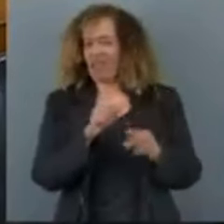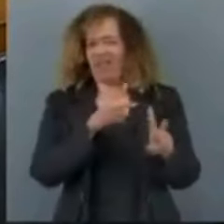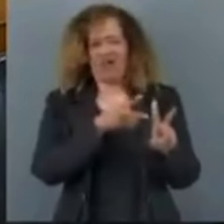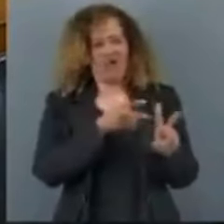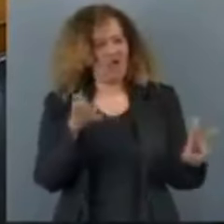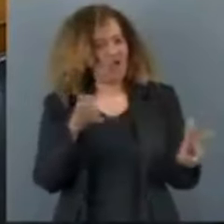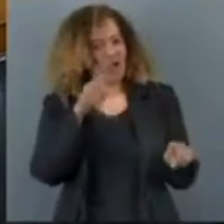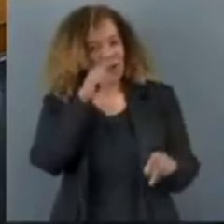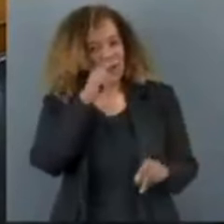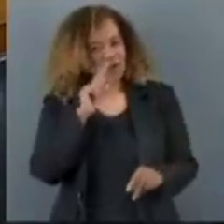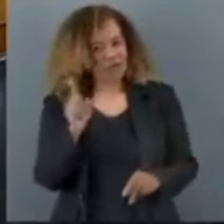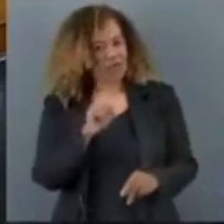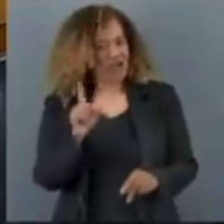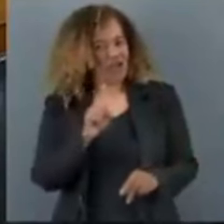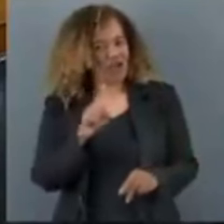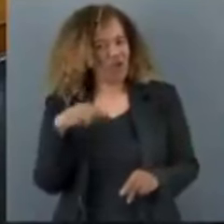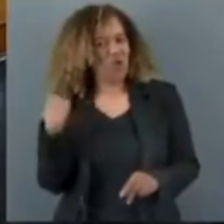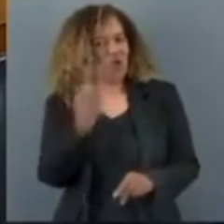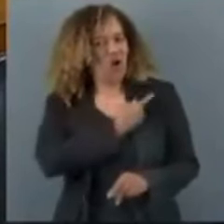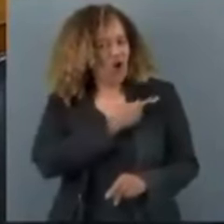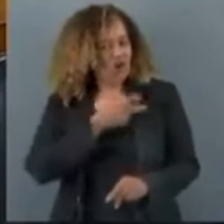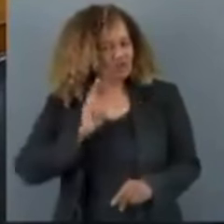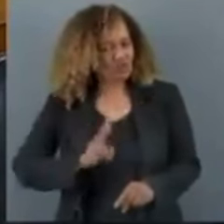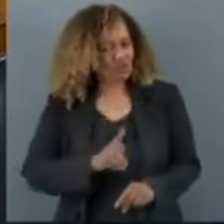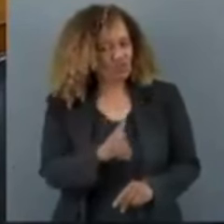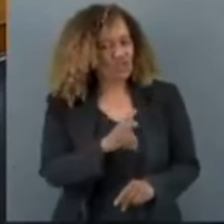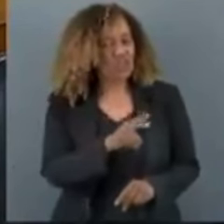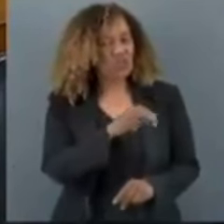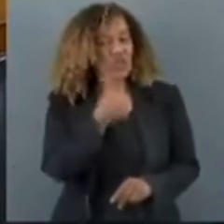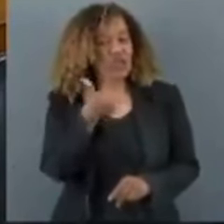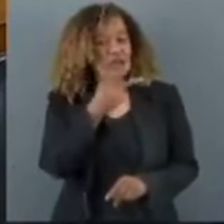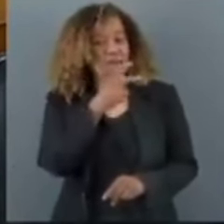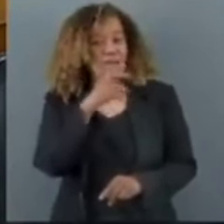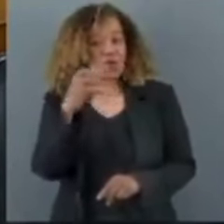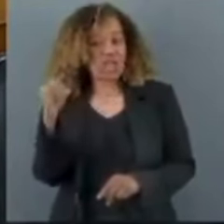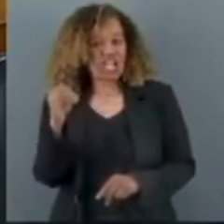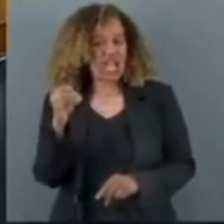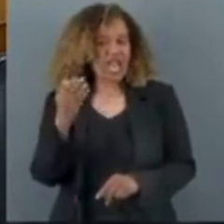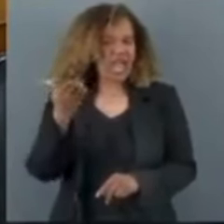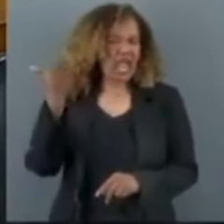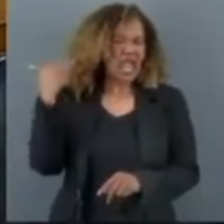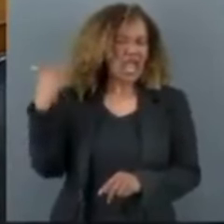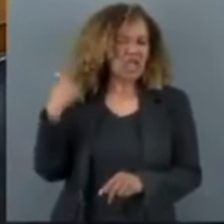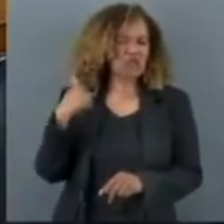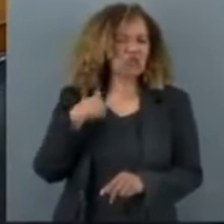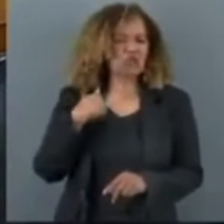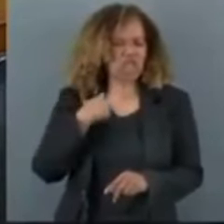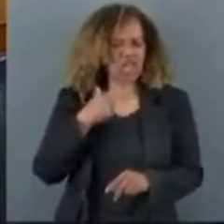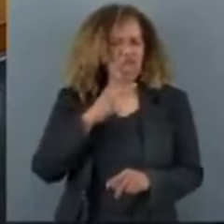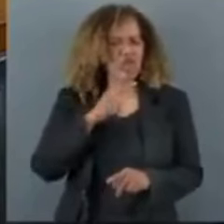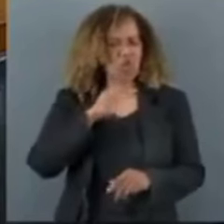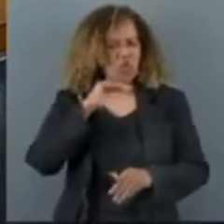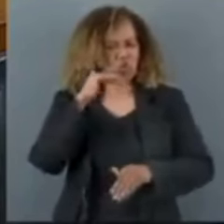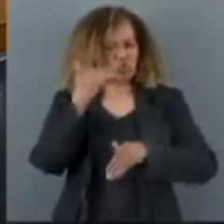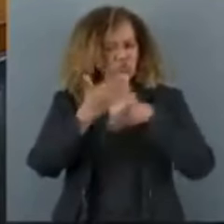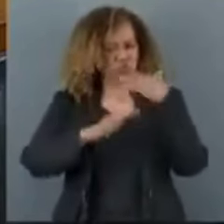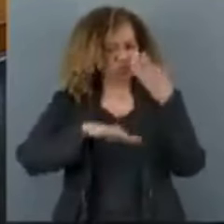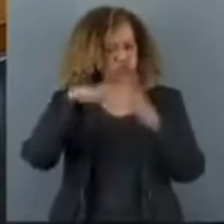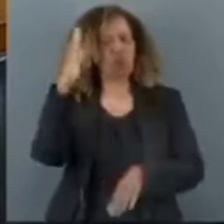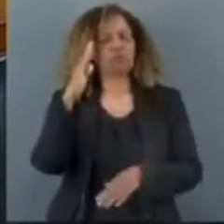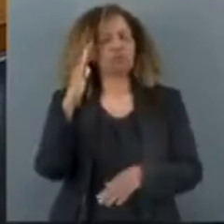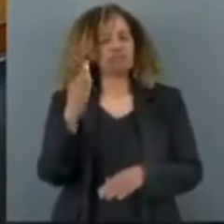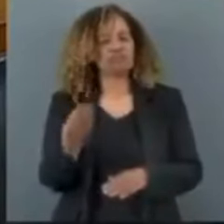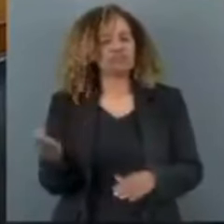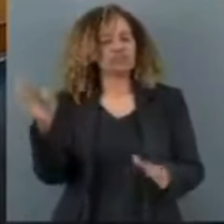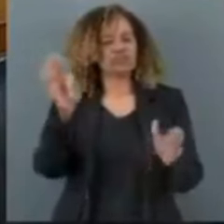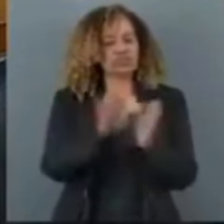Nós ainda continuamos em 1500, mas eu avancei para vir para o século XXI.